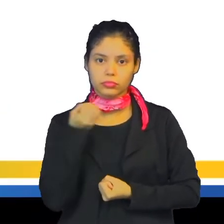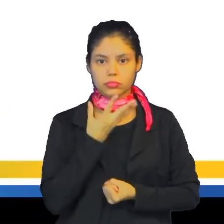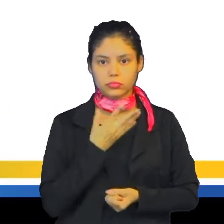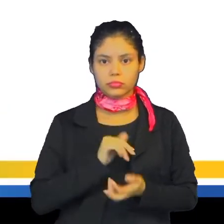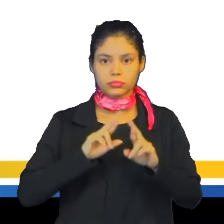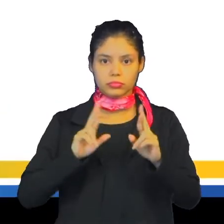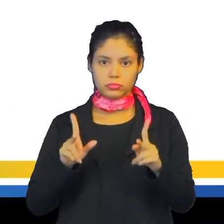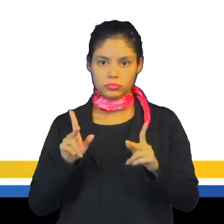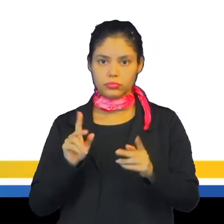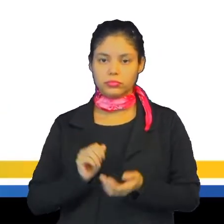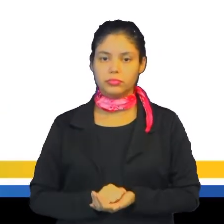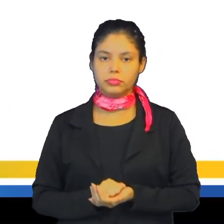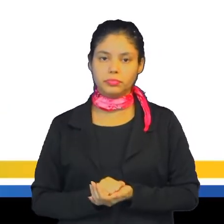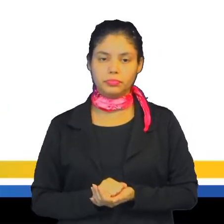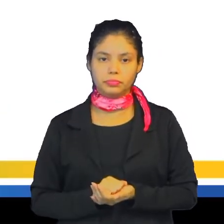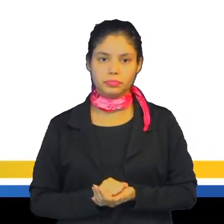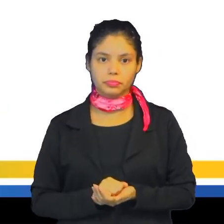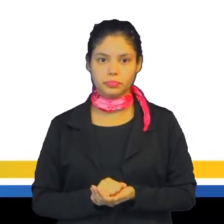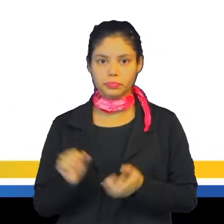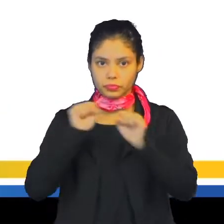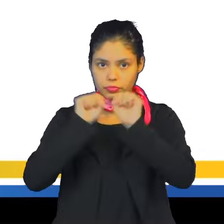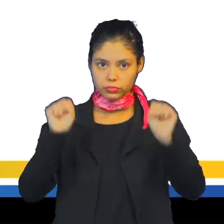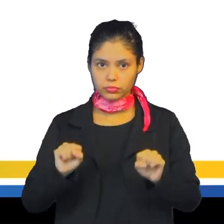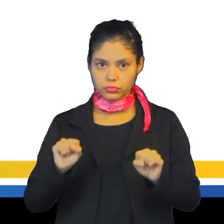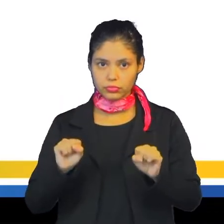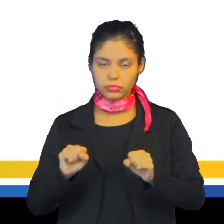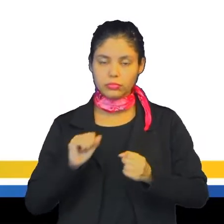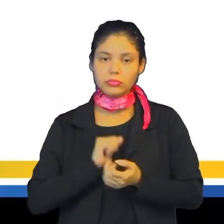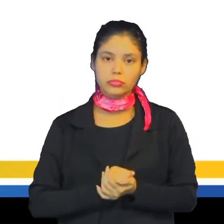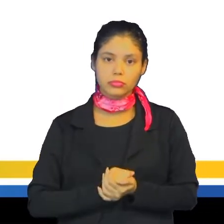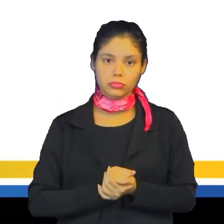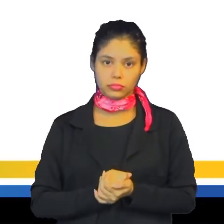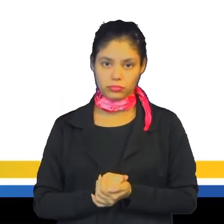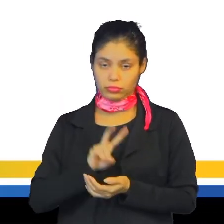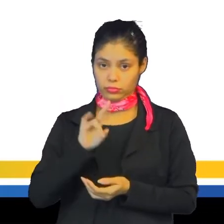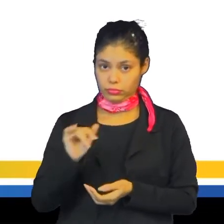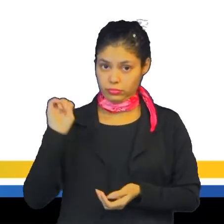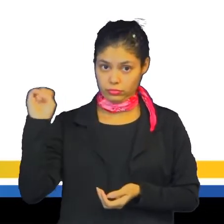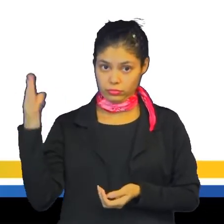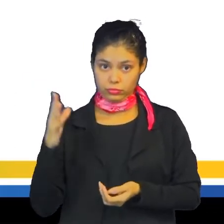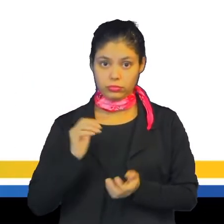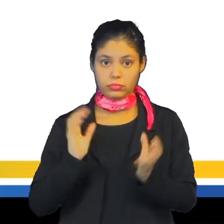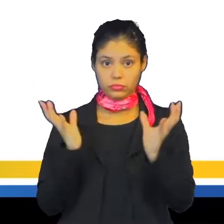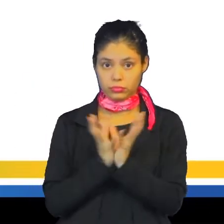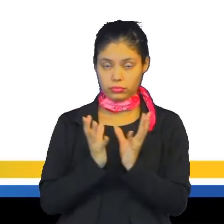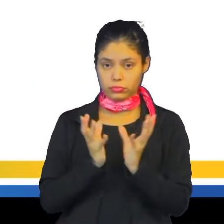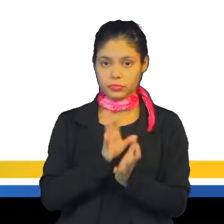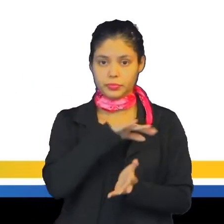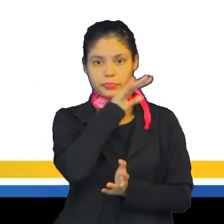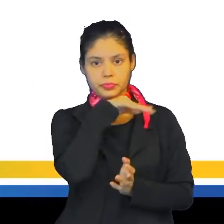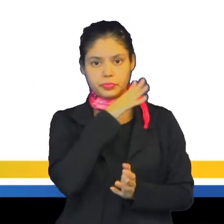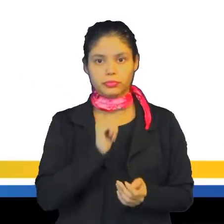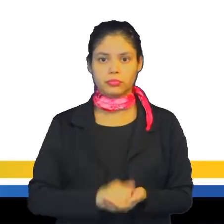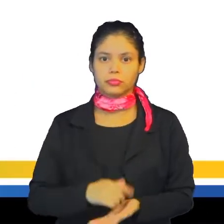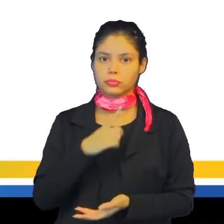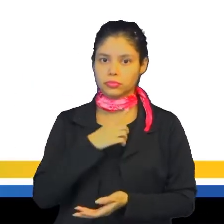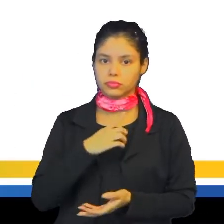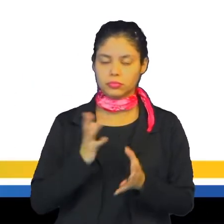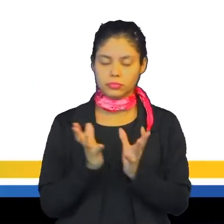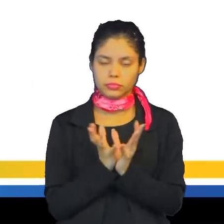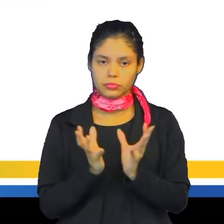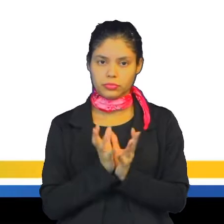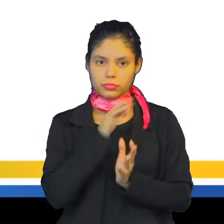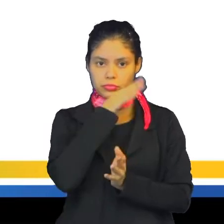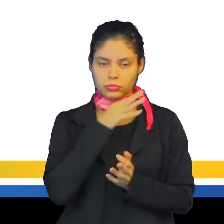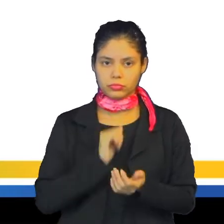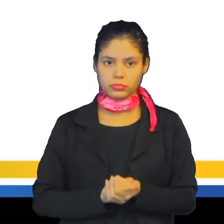Bom, a diferença entre o sistema circulatório dos vertebrados vai depender do grupo de animal. Nós temos aí o grupo